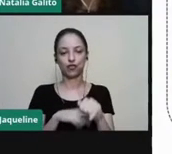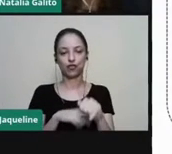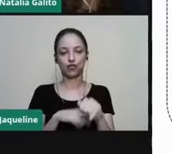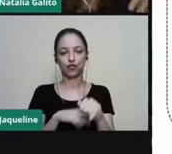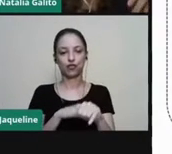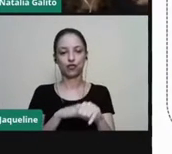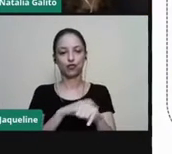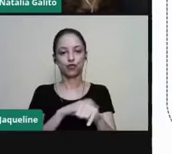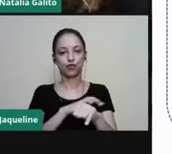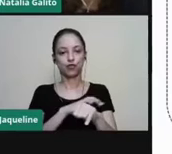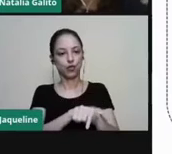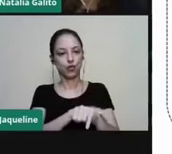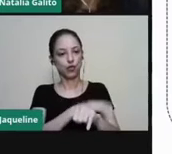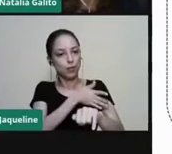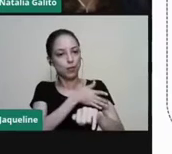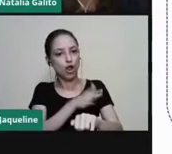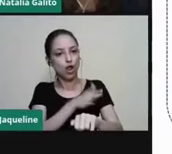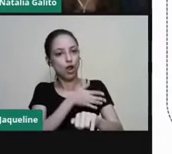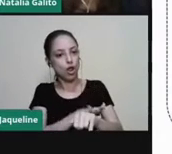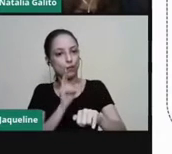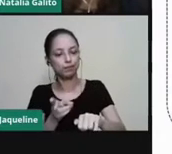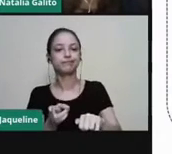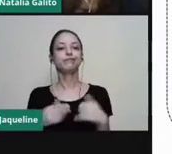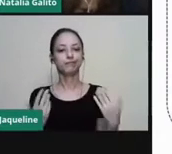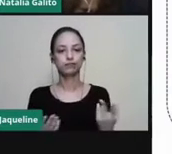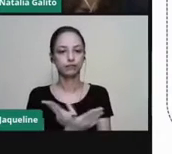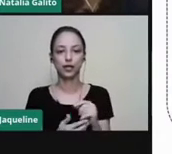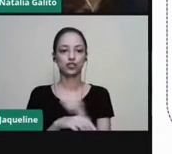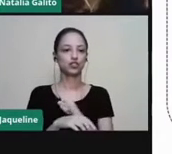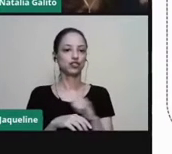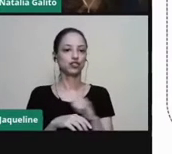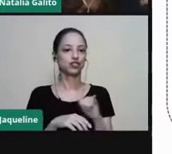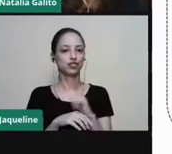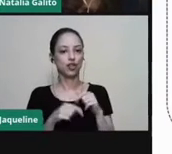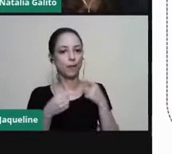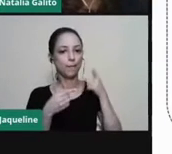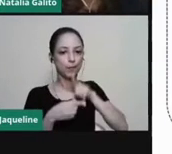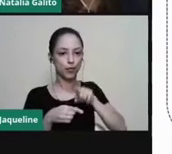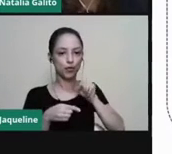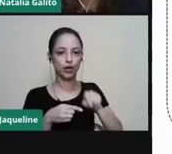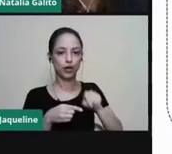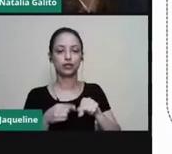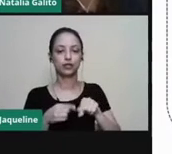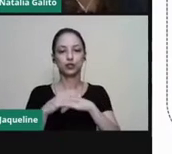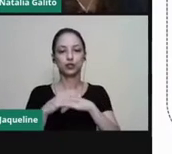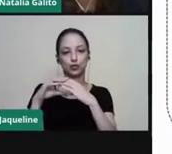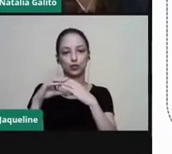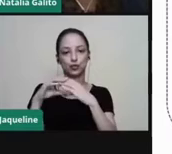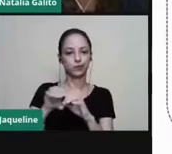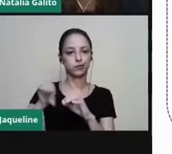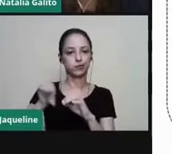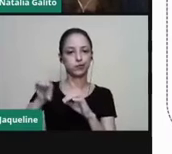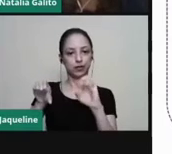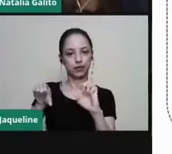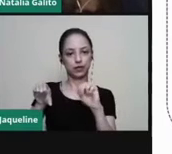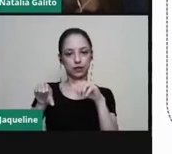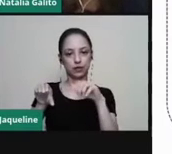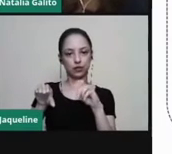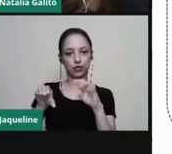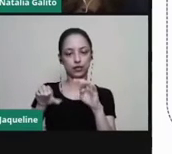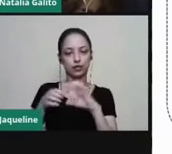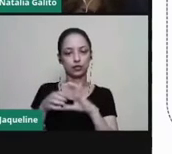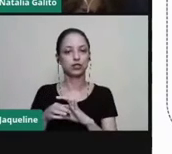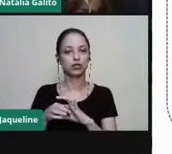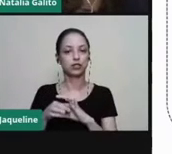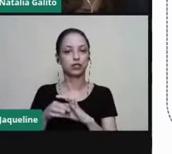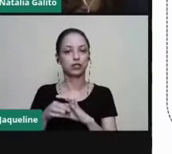ocorre, então, a ativação mecânica de receptores no endotélio que estimulam a liberação de óxido nítrico, fazendo com que o